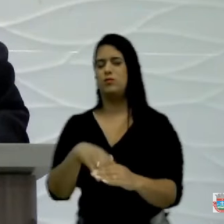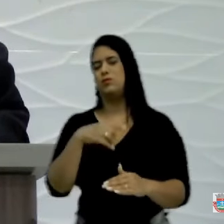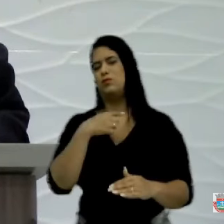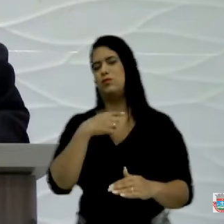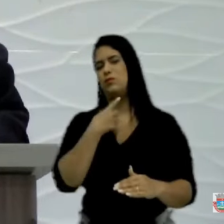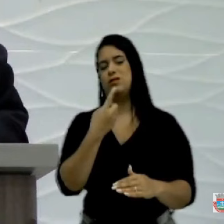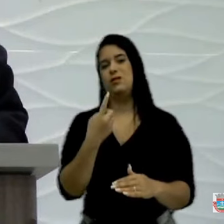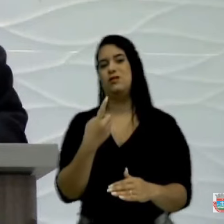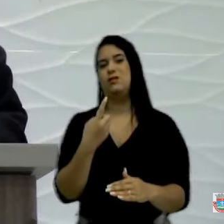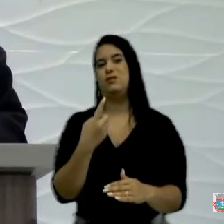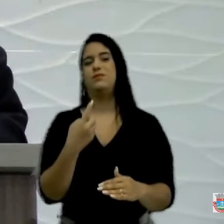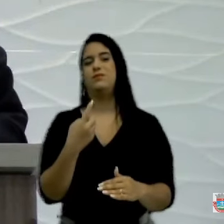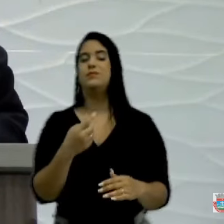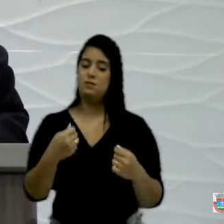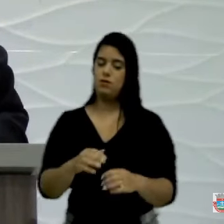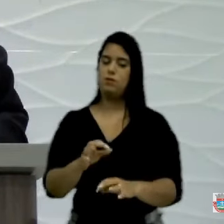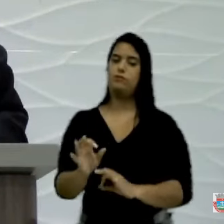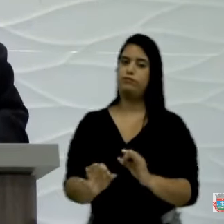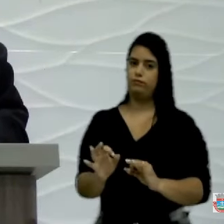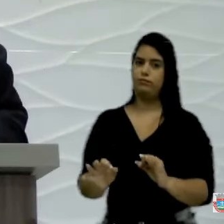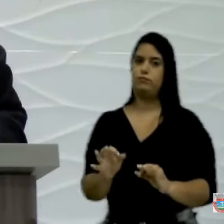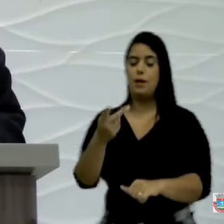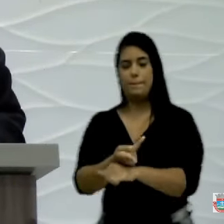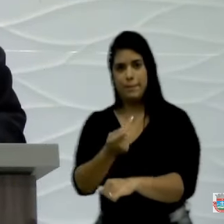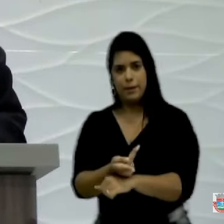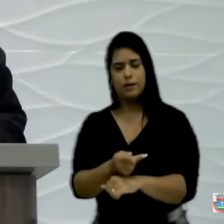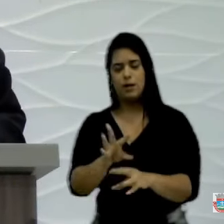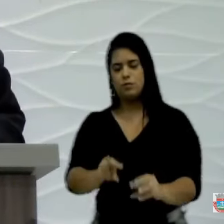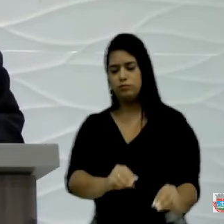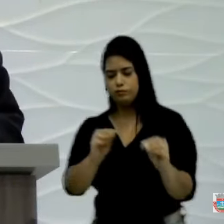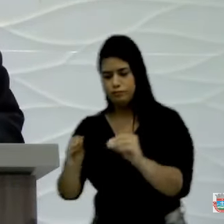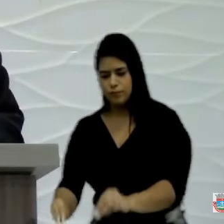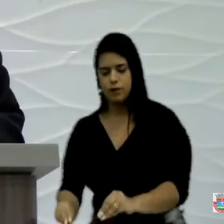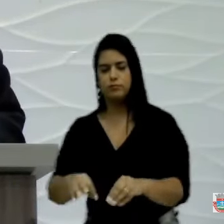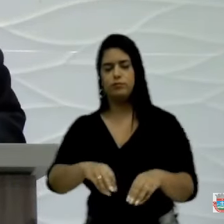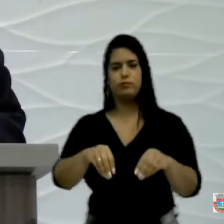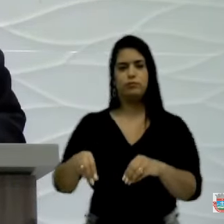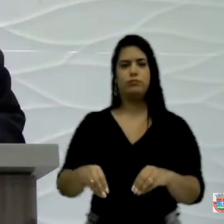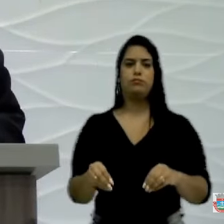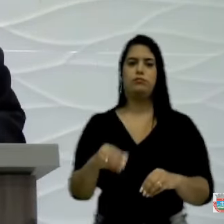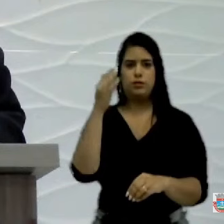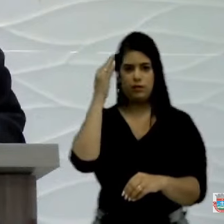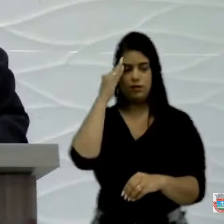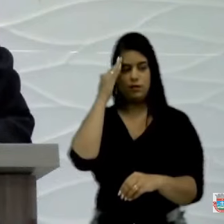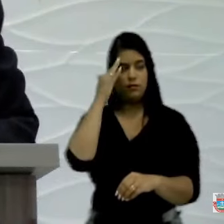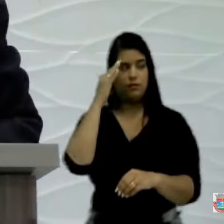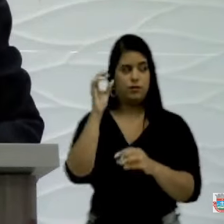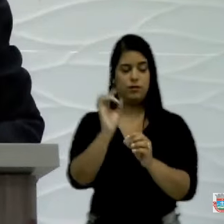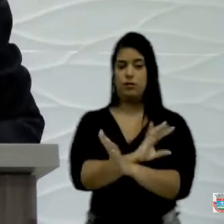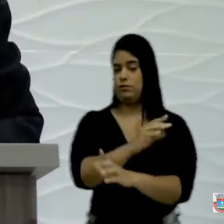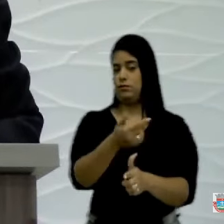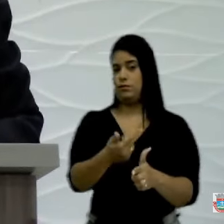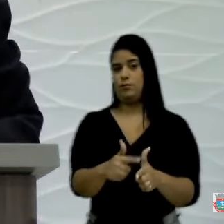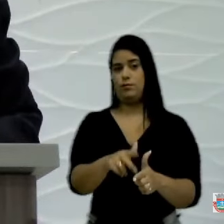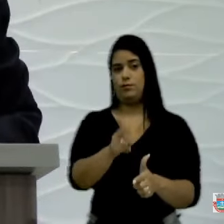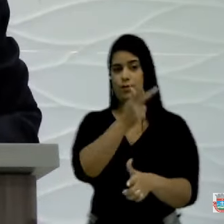levar dois caçambão de metralha, dois caçambão de pisar, bota em cima, pronto, tá resolvido. O pessoal tá